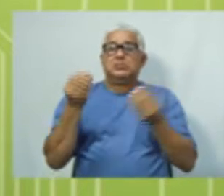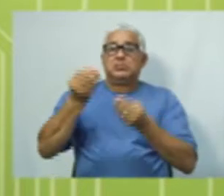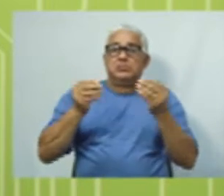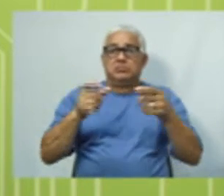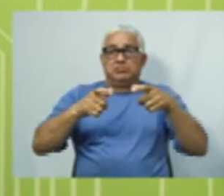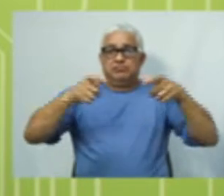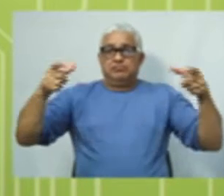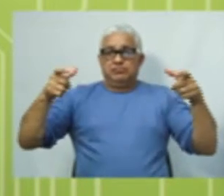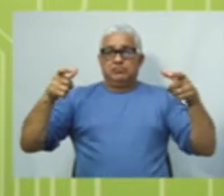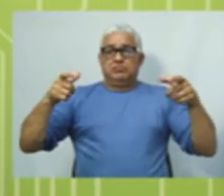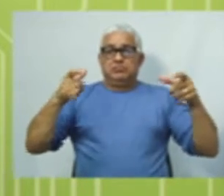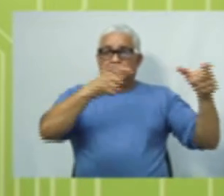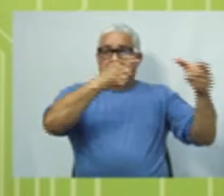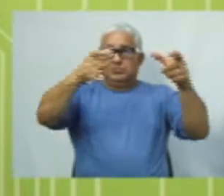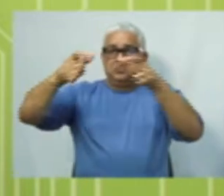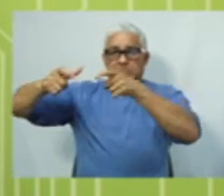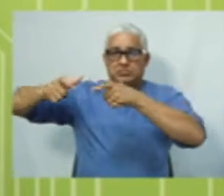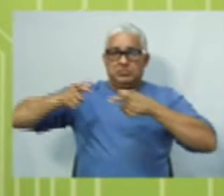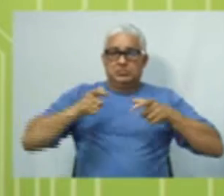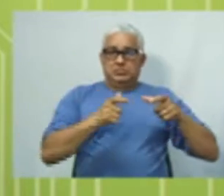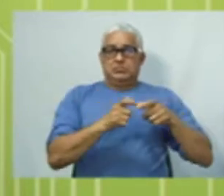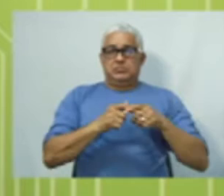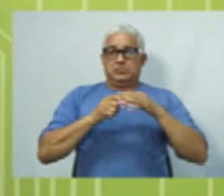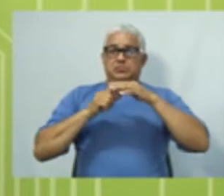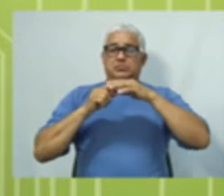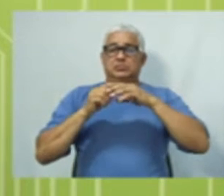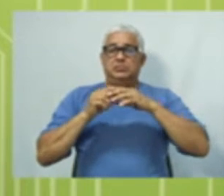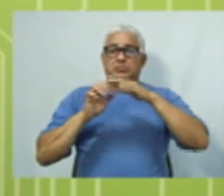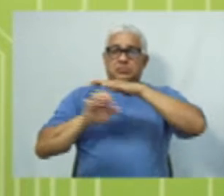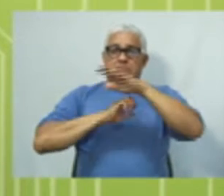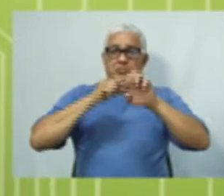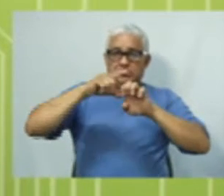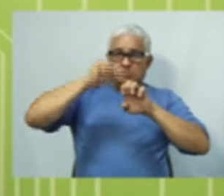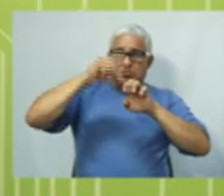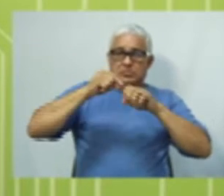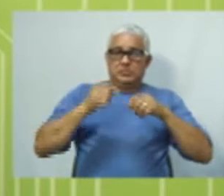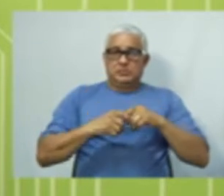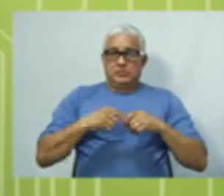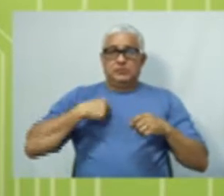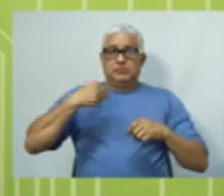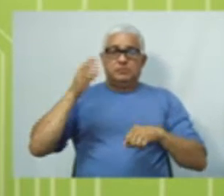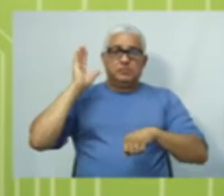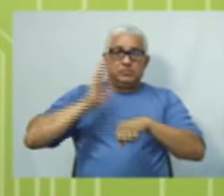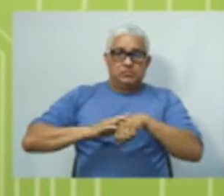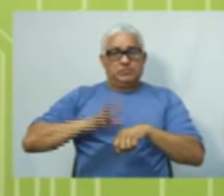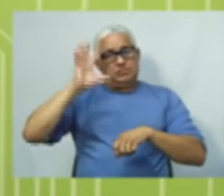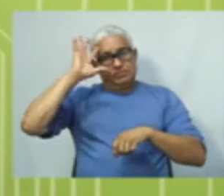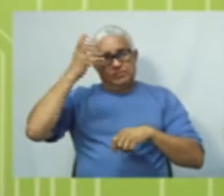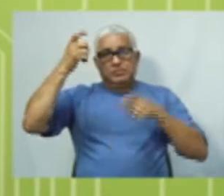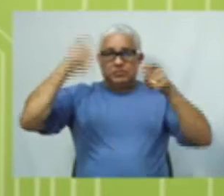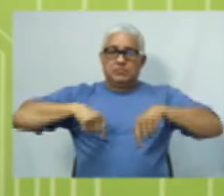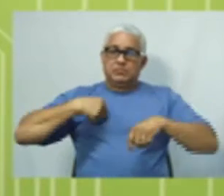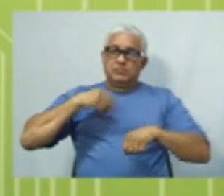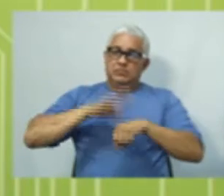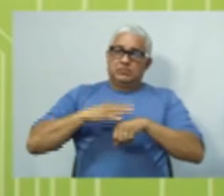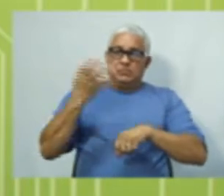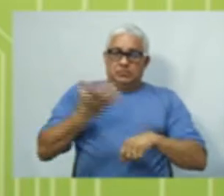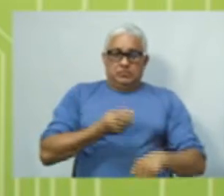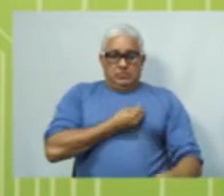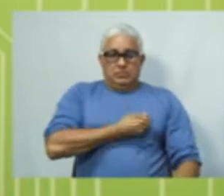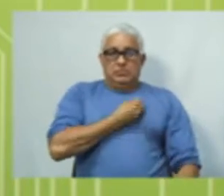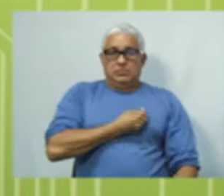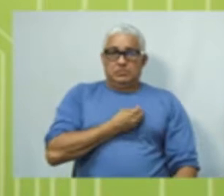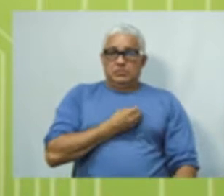da alavancagem financeira desse empreendimento. Eu determino aonde eu quero estar. Então, tudo parte de um